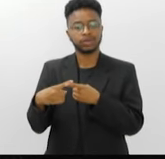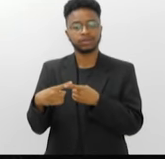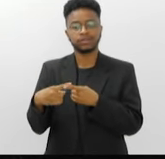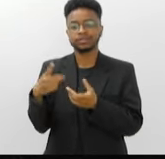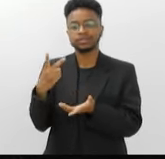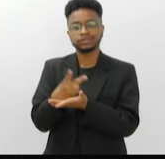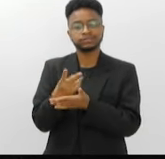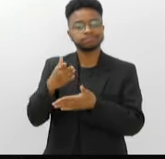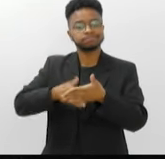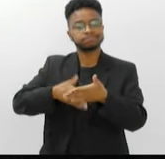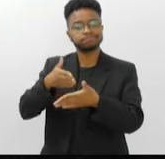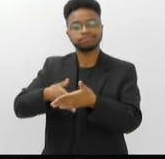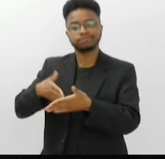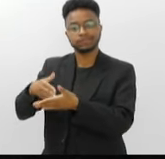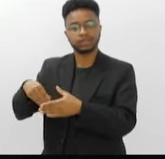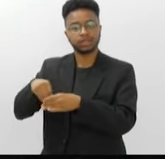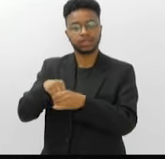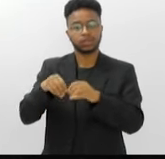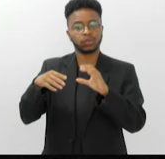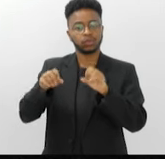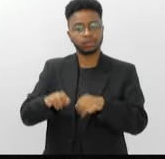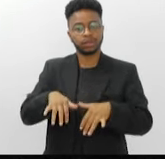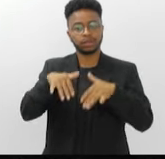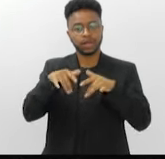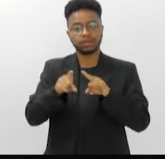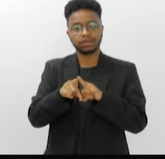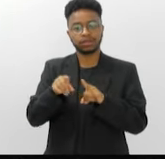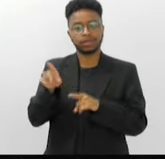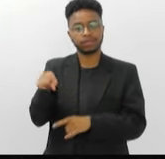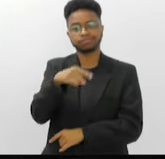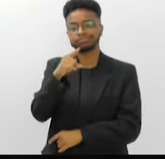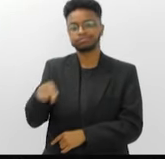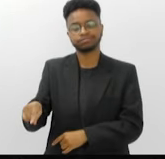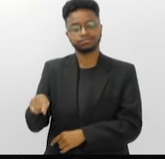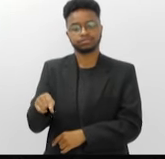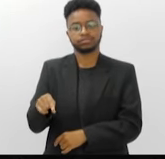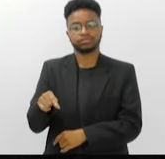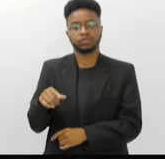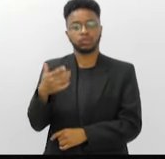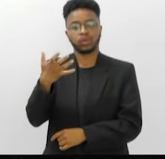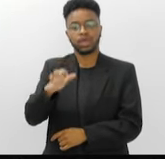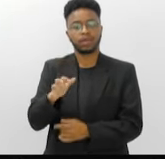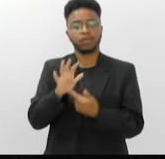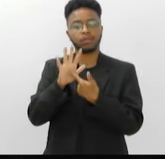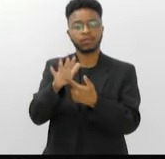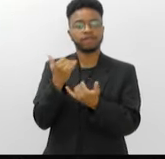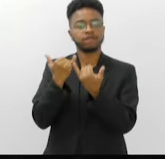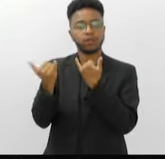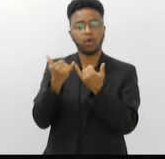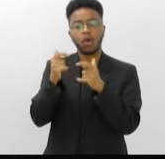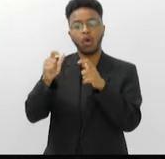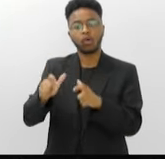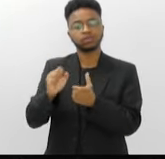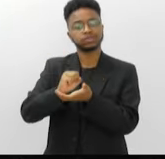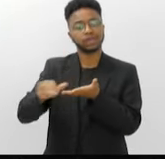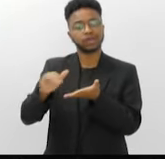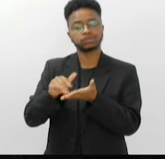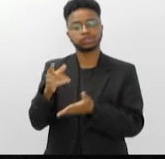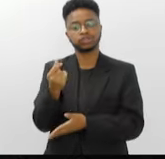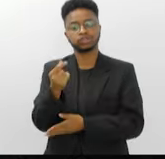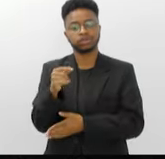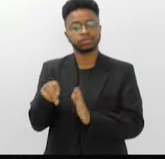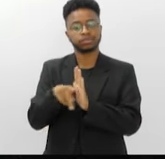plenário e negados a pura e simples informação de onde está sendo gasto o dinheiro da saúde e da